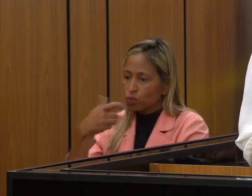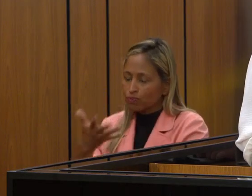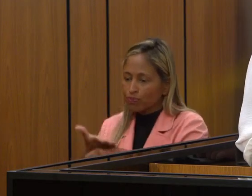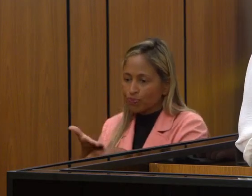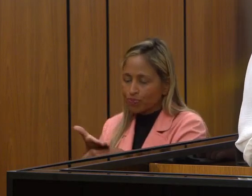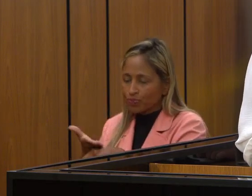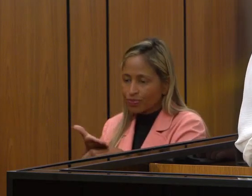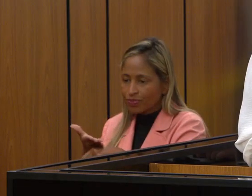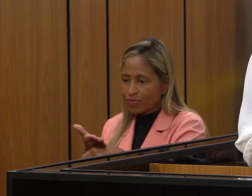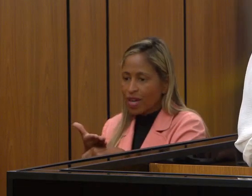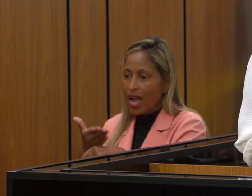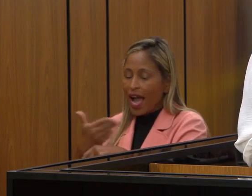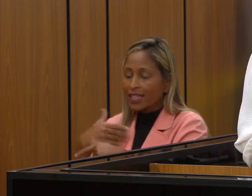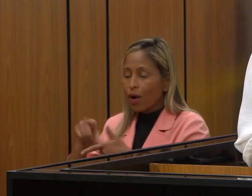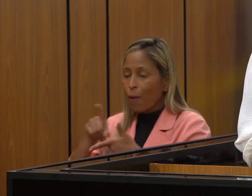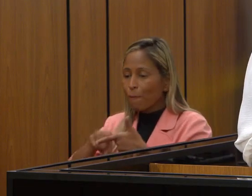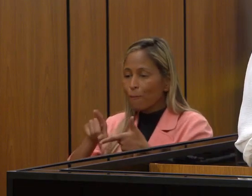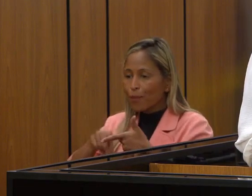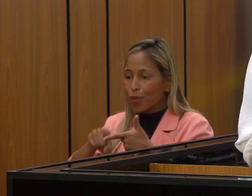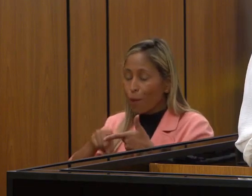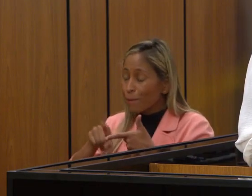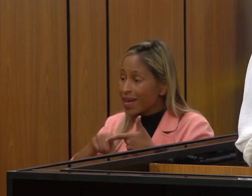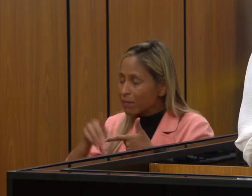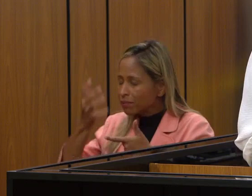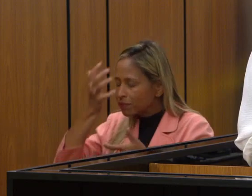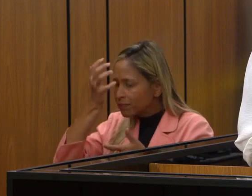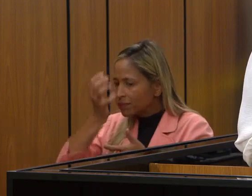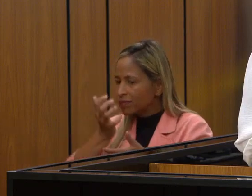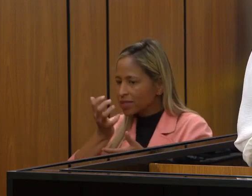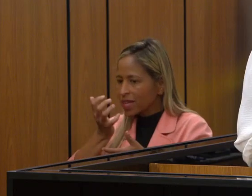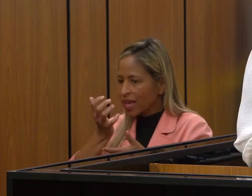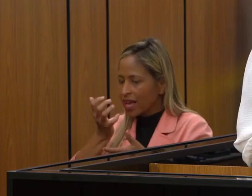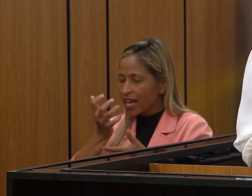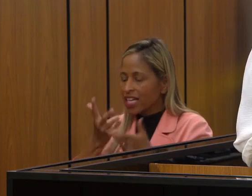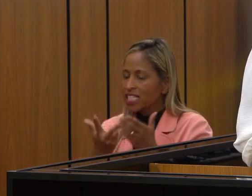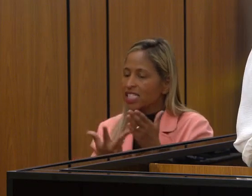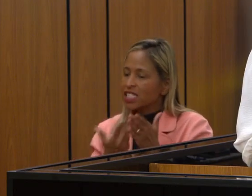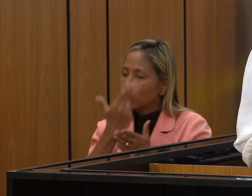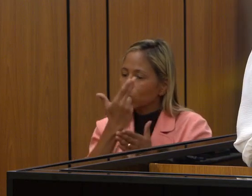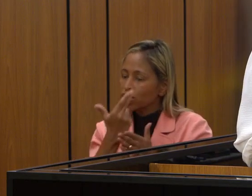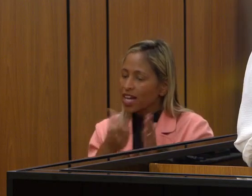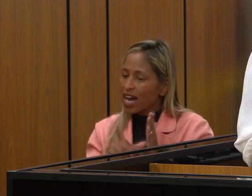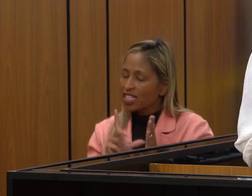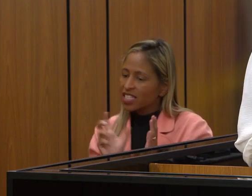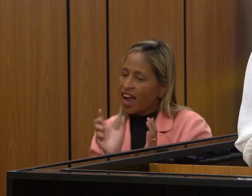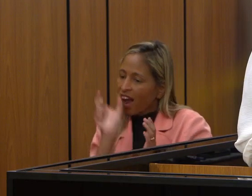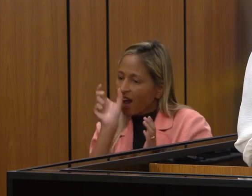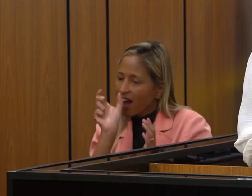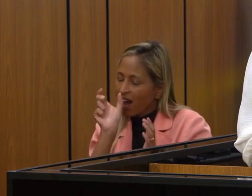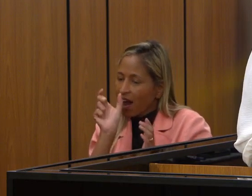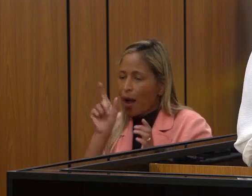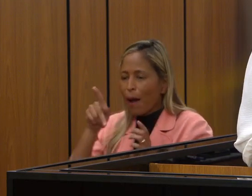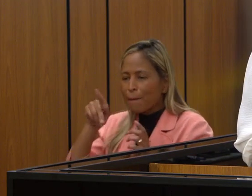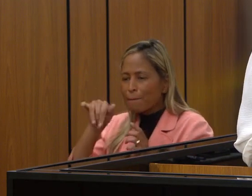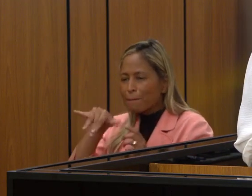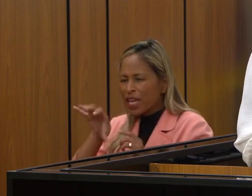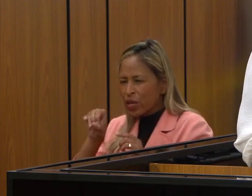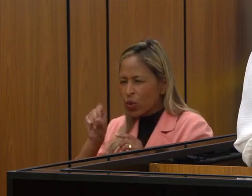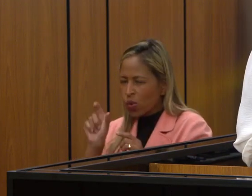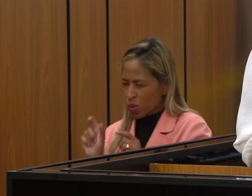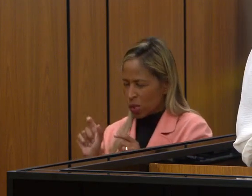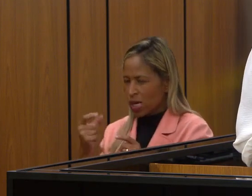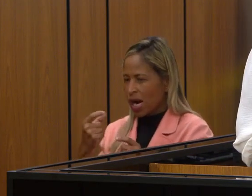aonde eu estou com problemas inclusive na cirurgia de implante aonde eu tive pinos já